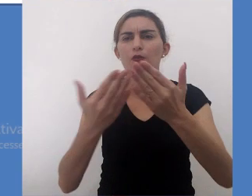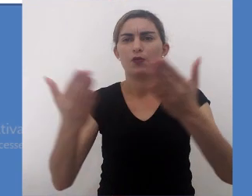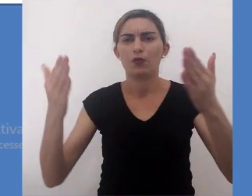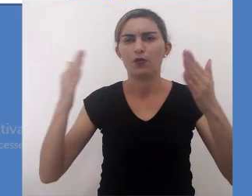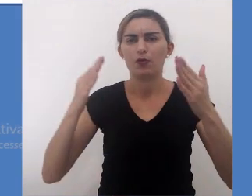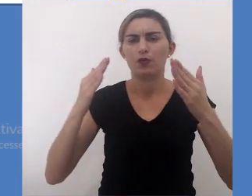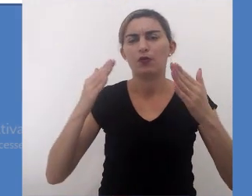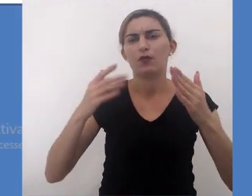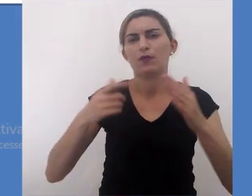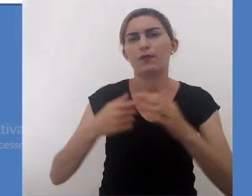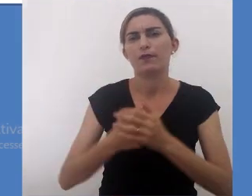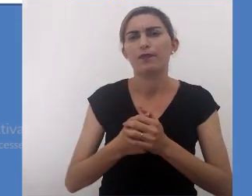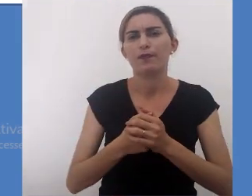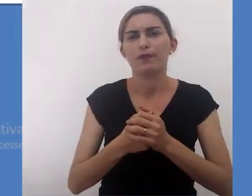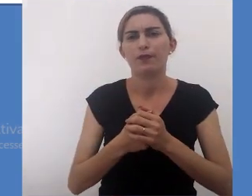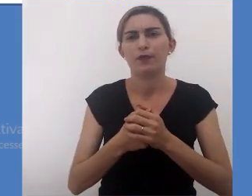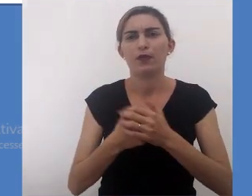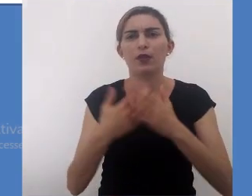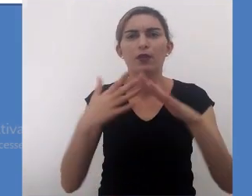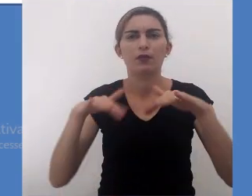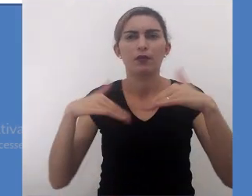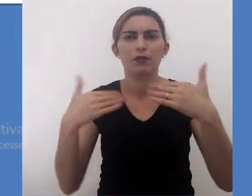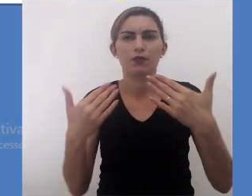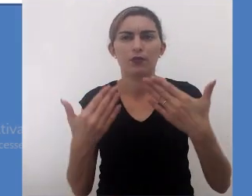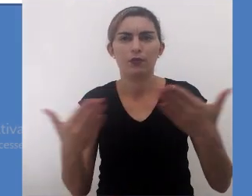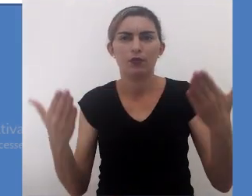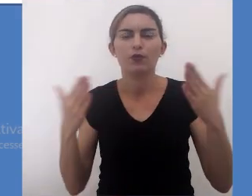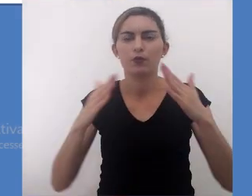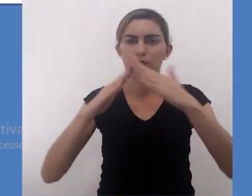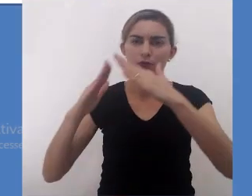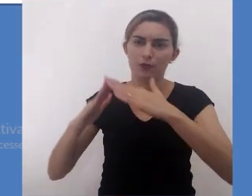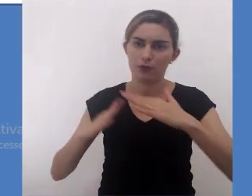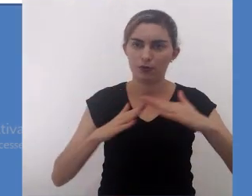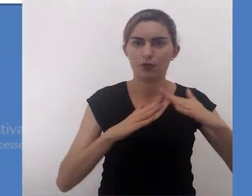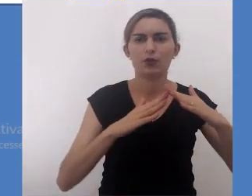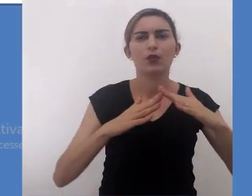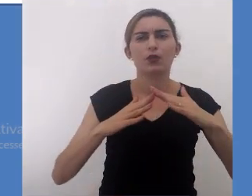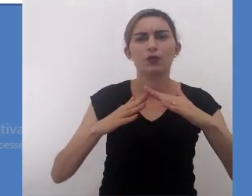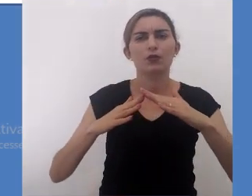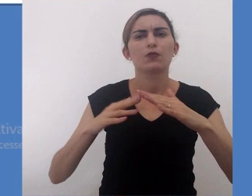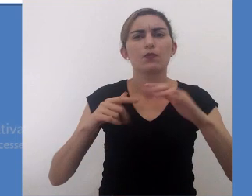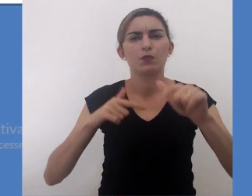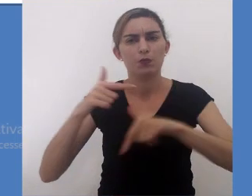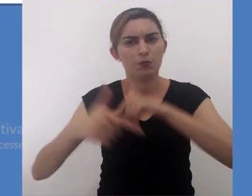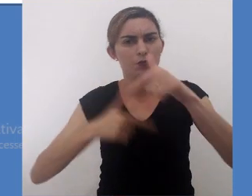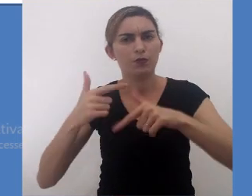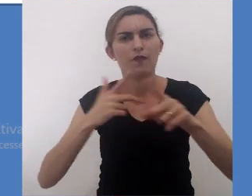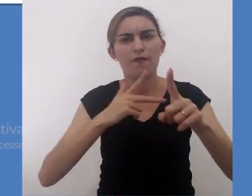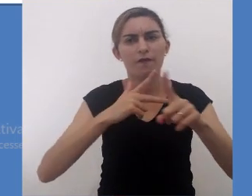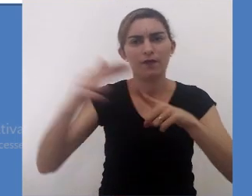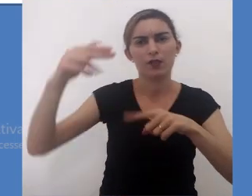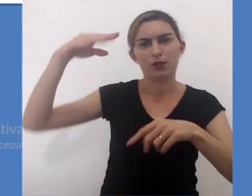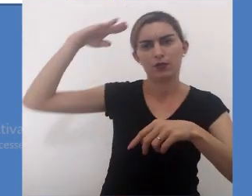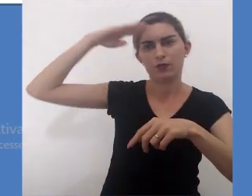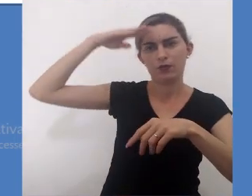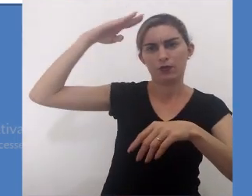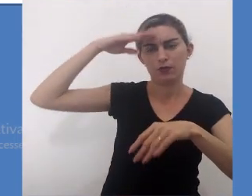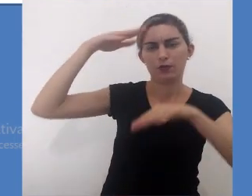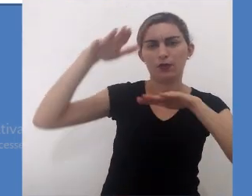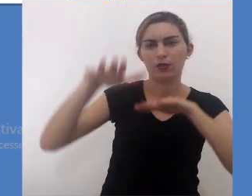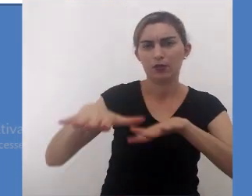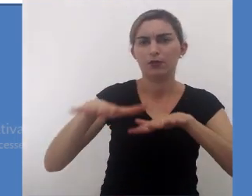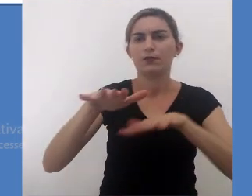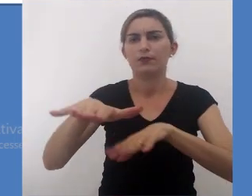para resistir ao invasor. Então, os moradores se mobilizam para conhecer o exército de